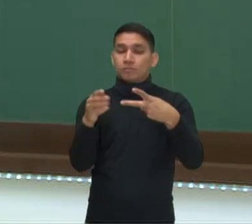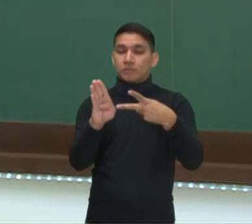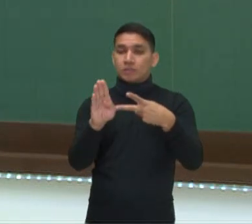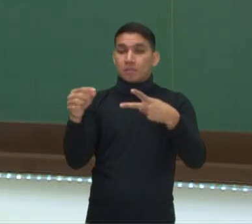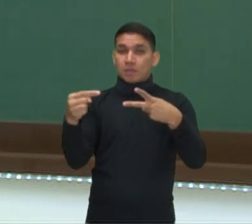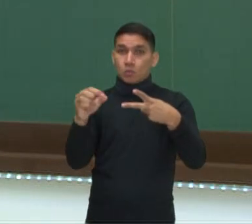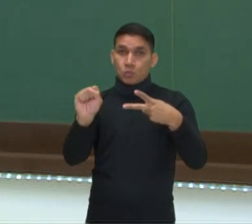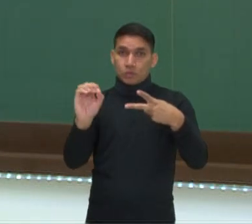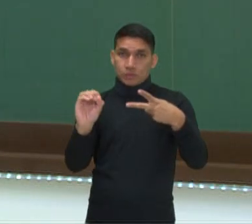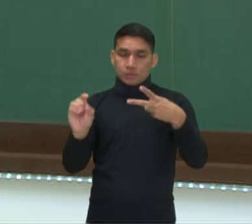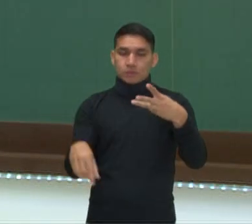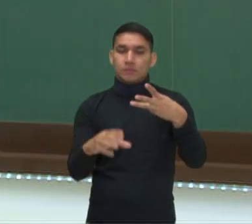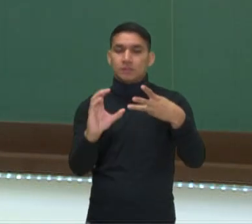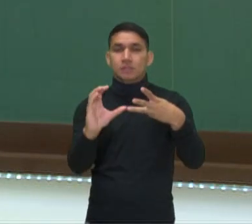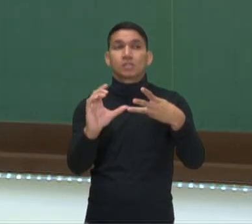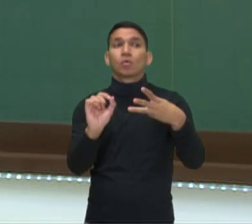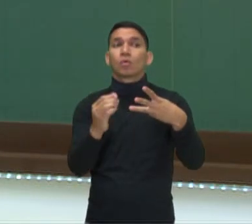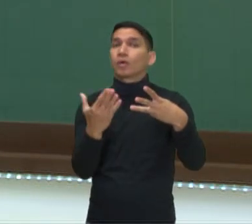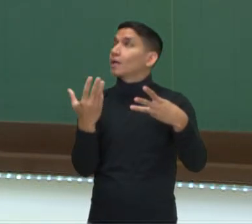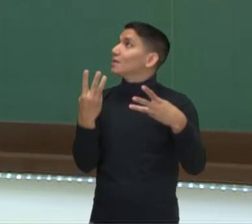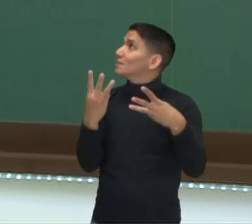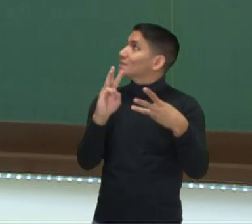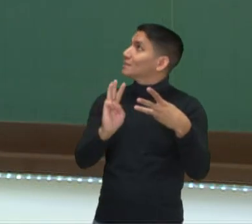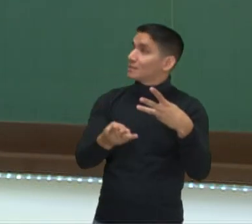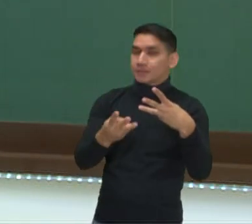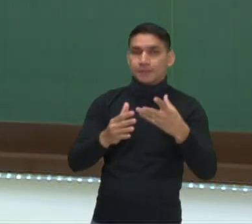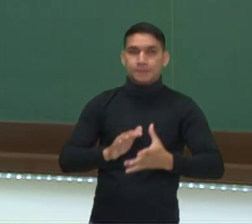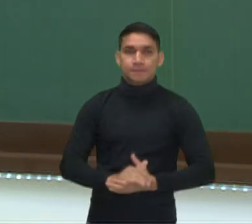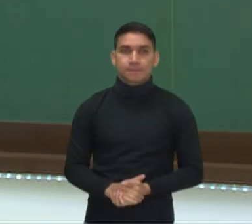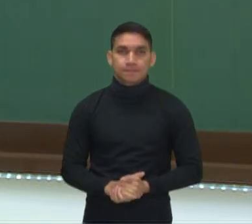menos 80 e o meu C é 3.000.